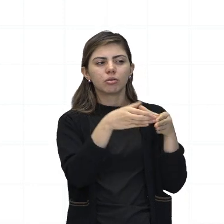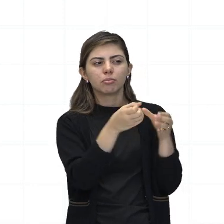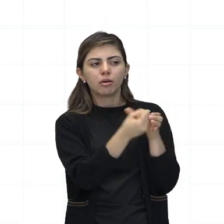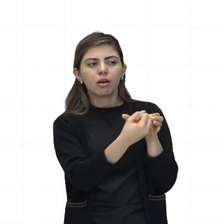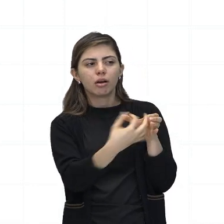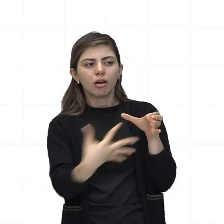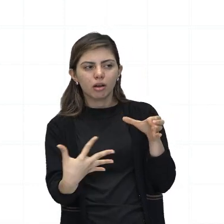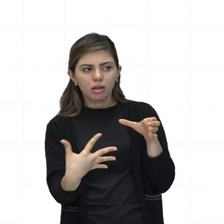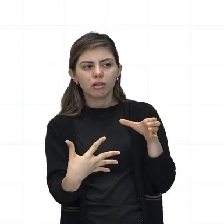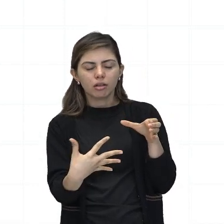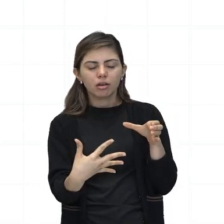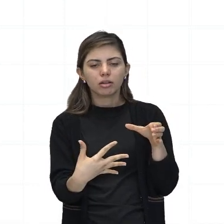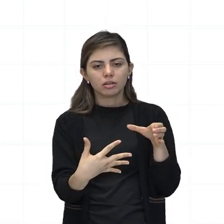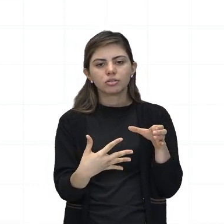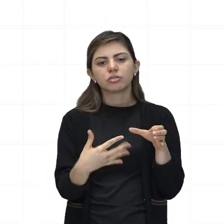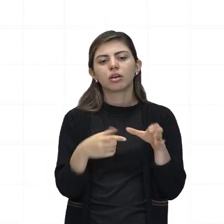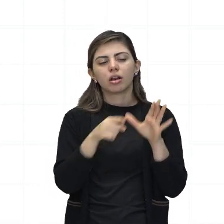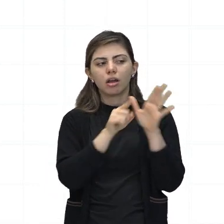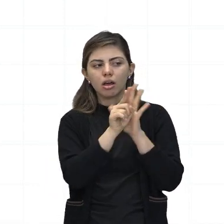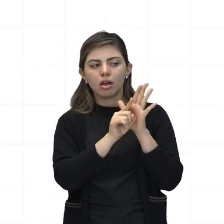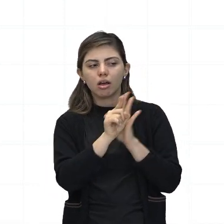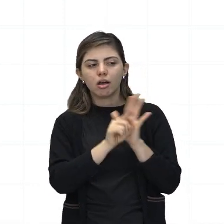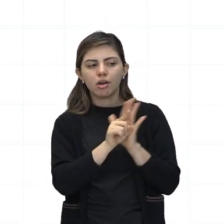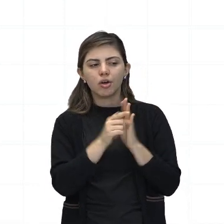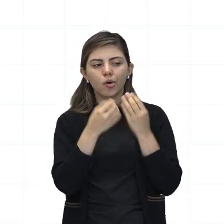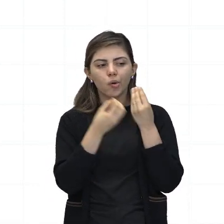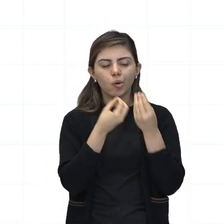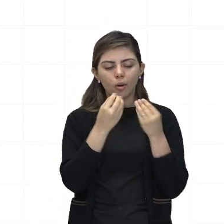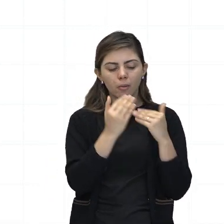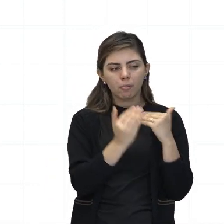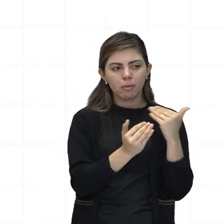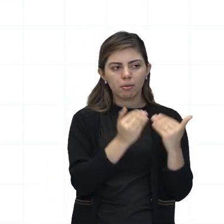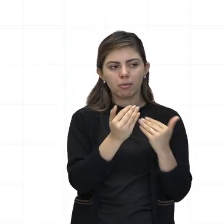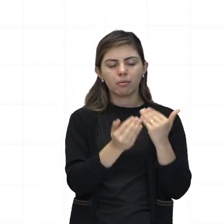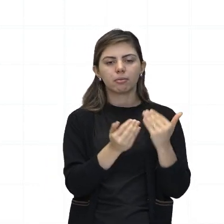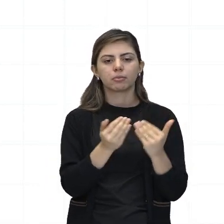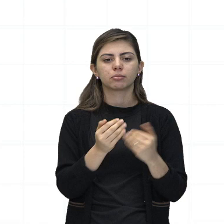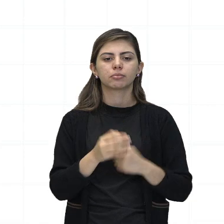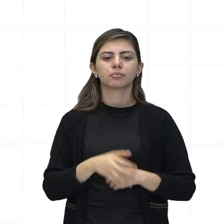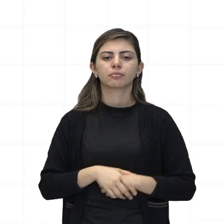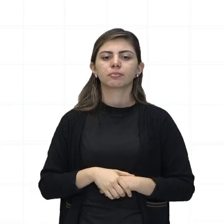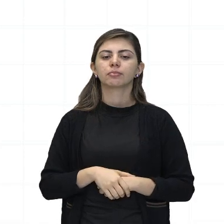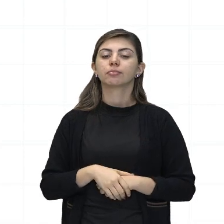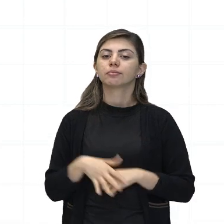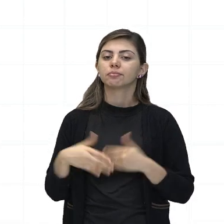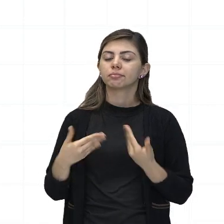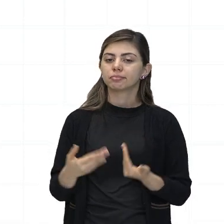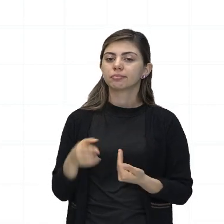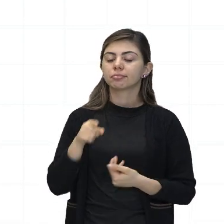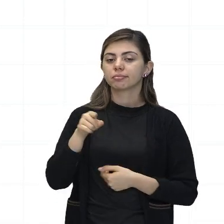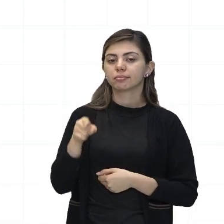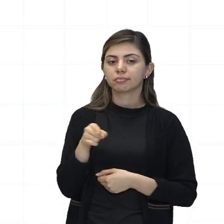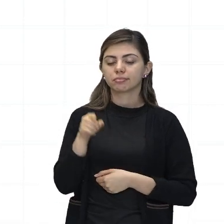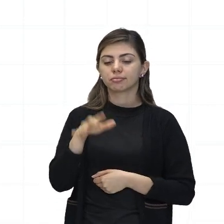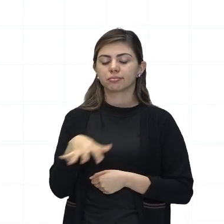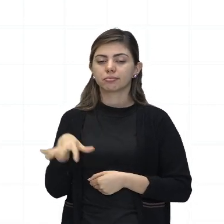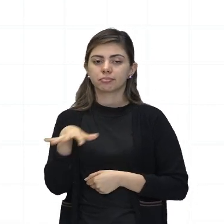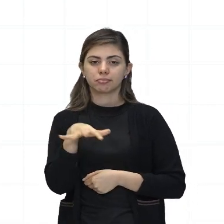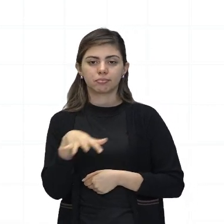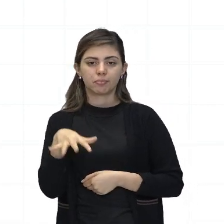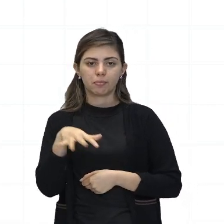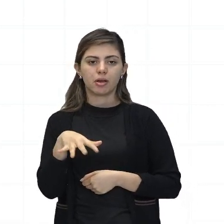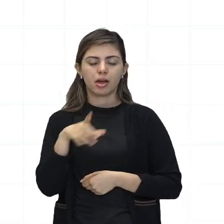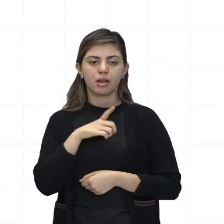procura entender as relações evolutivas entre eles. Então, além da nomenclatura e da descrição